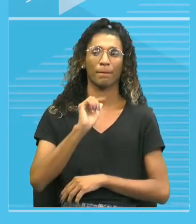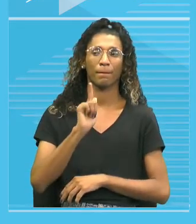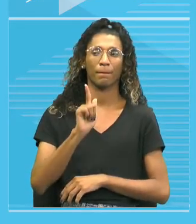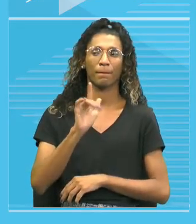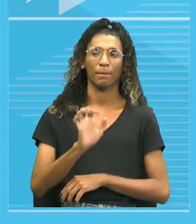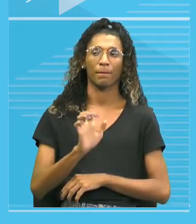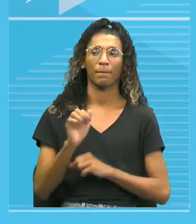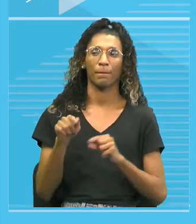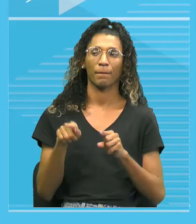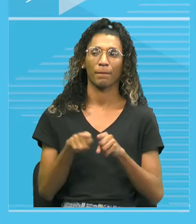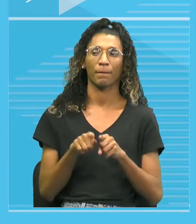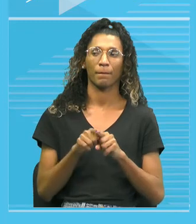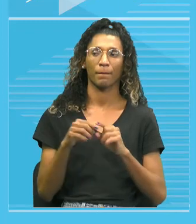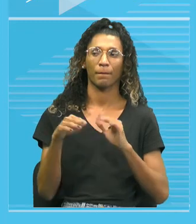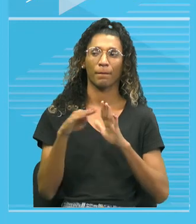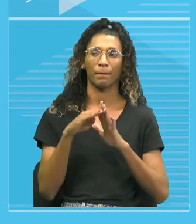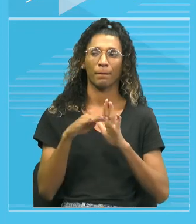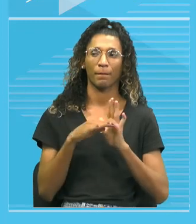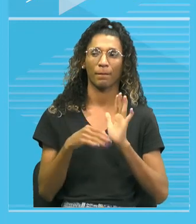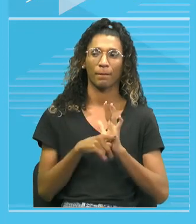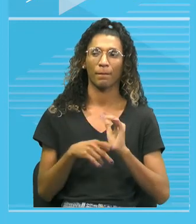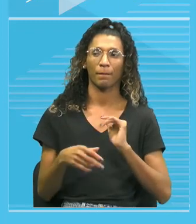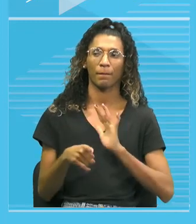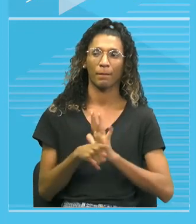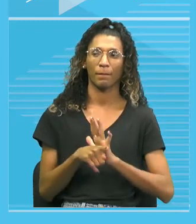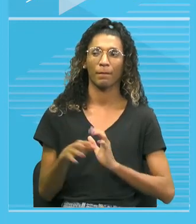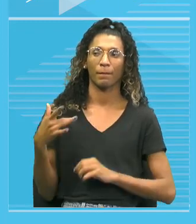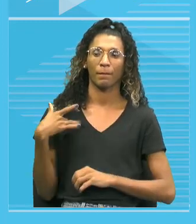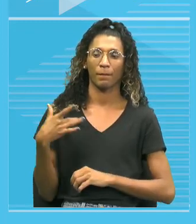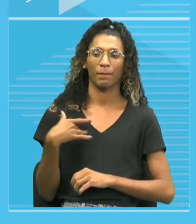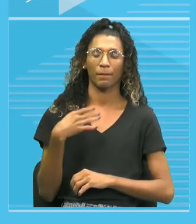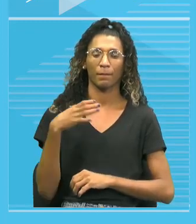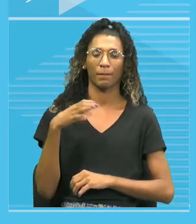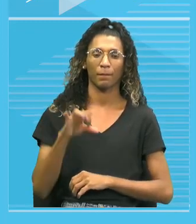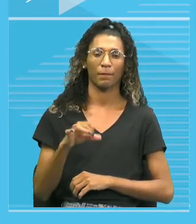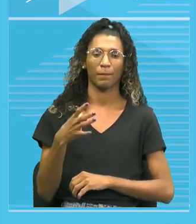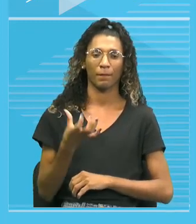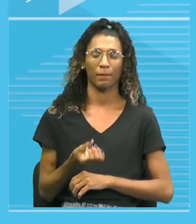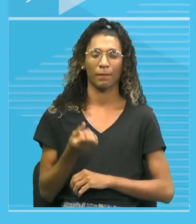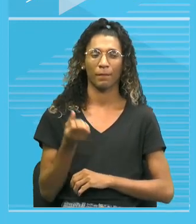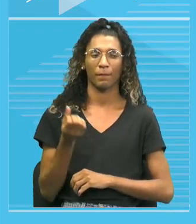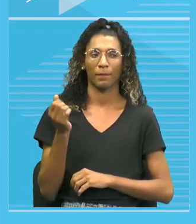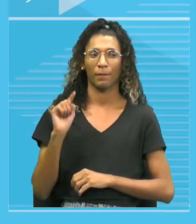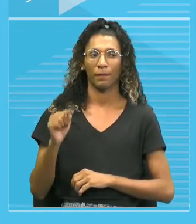do Programa Nacional de Saúde. 96 milhões de pessoas ou mais, especificamente,